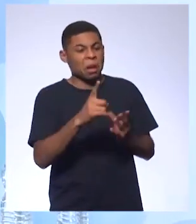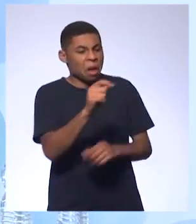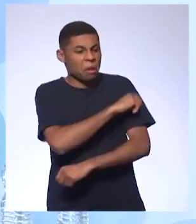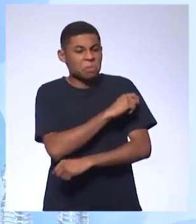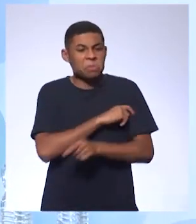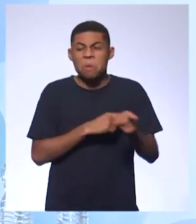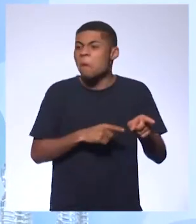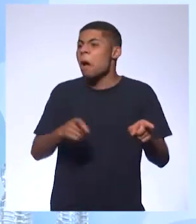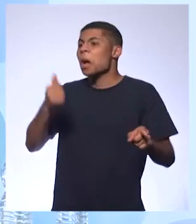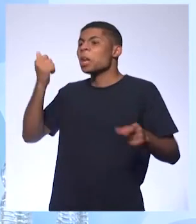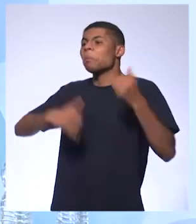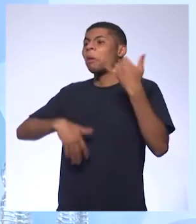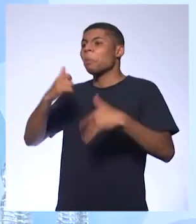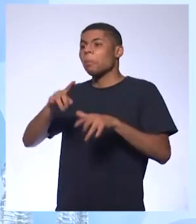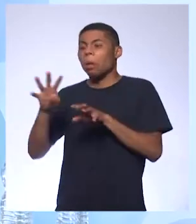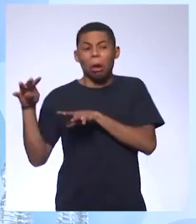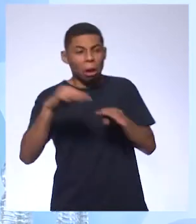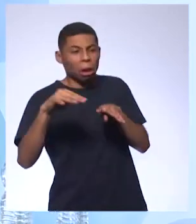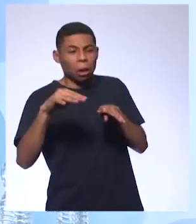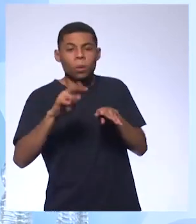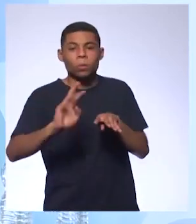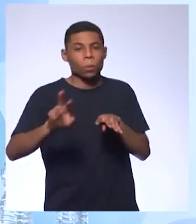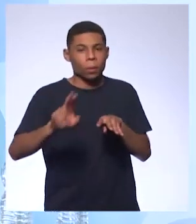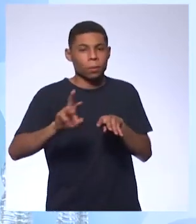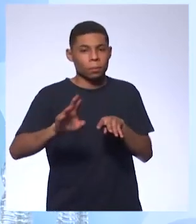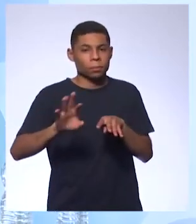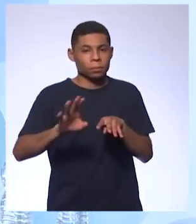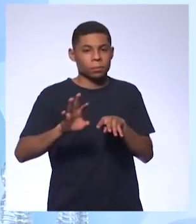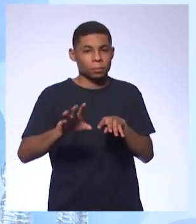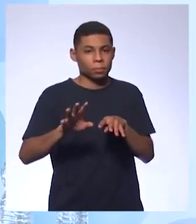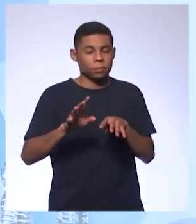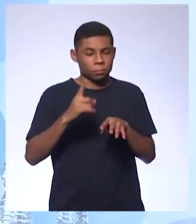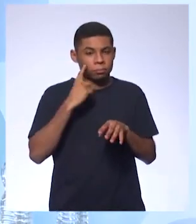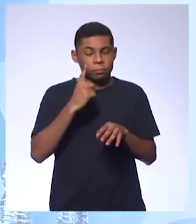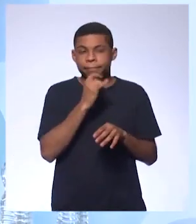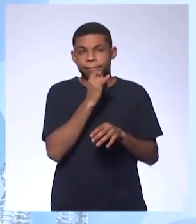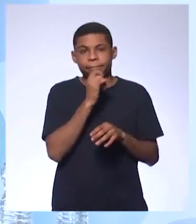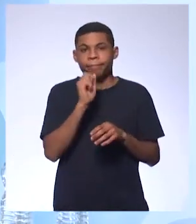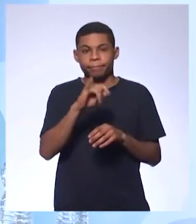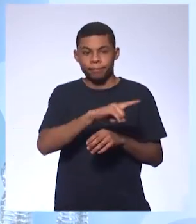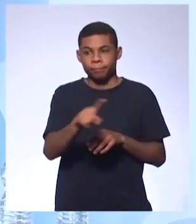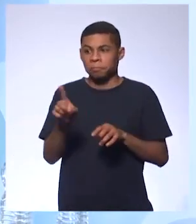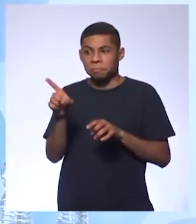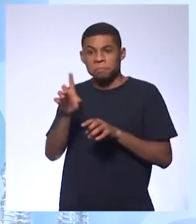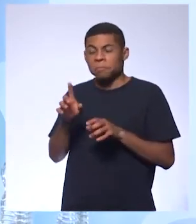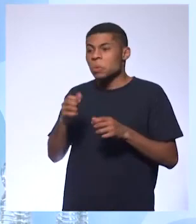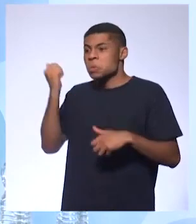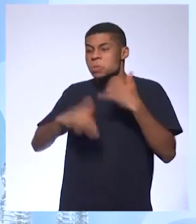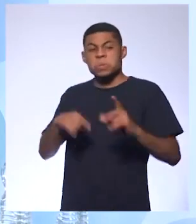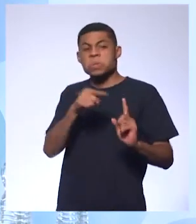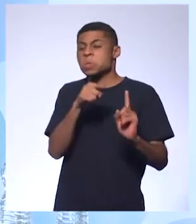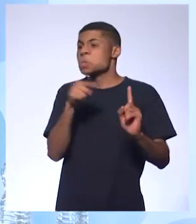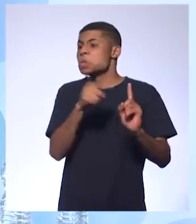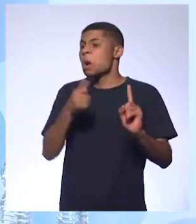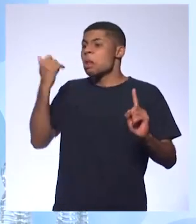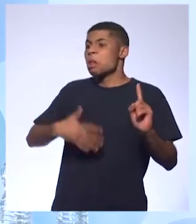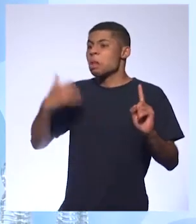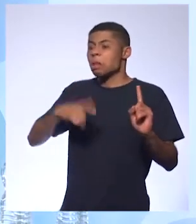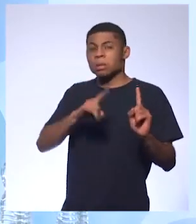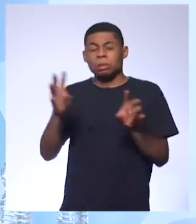o aluno. Não é essa a intenção. Até porque, se a gente fizer isso, ele vai se reprimir